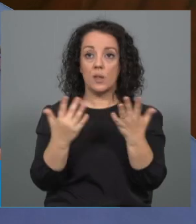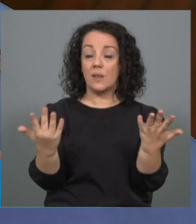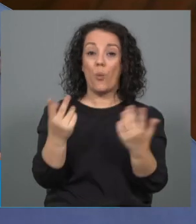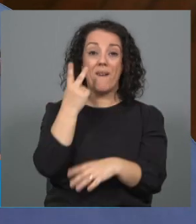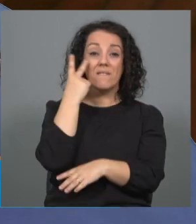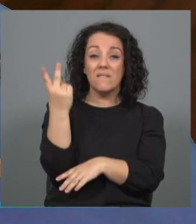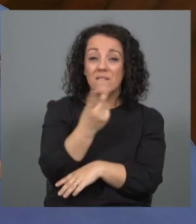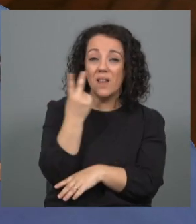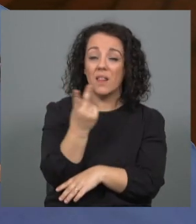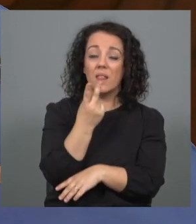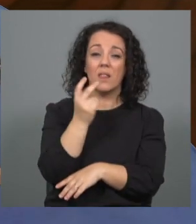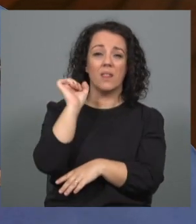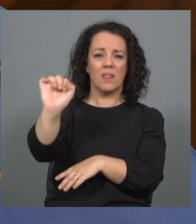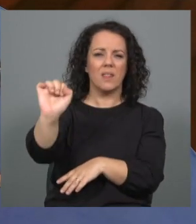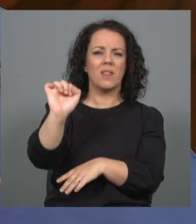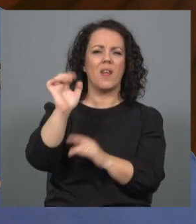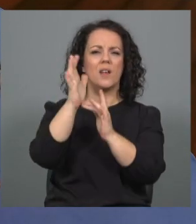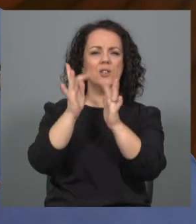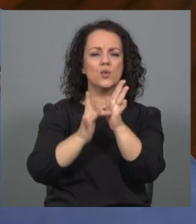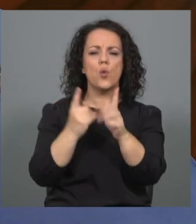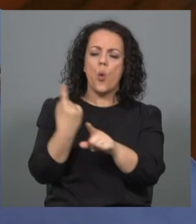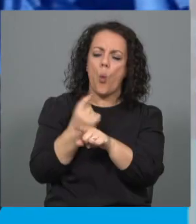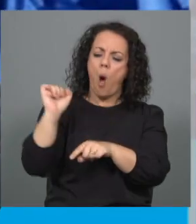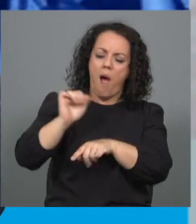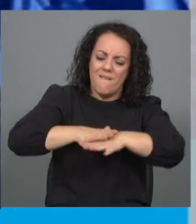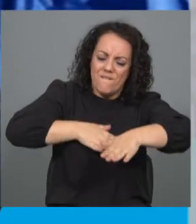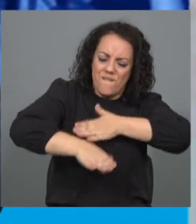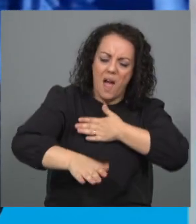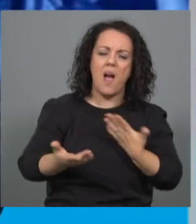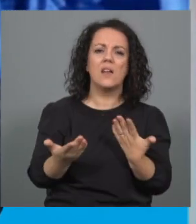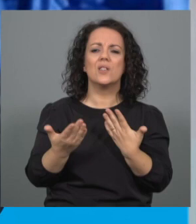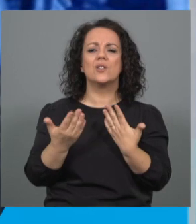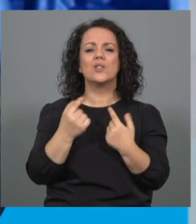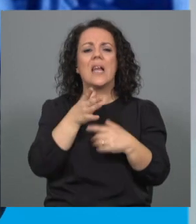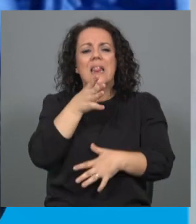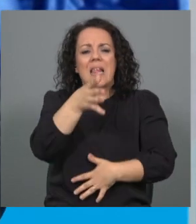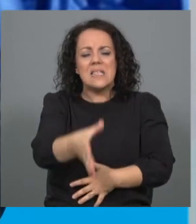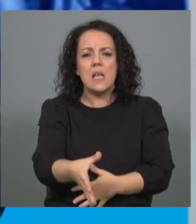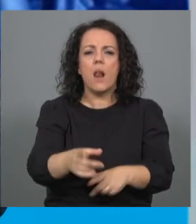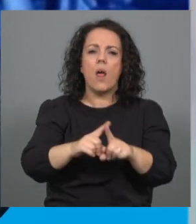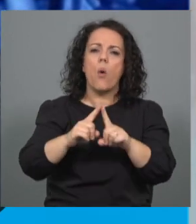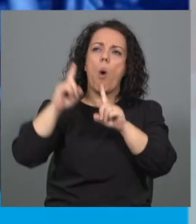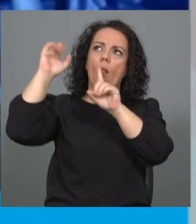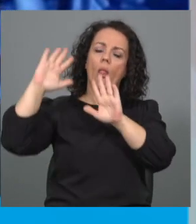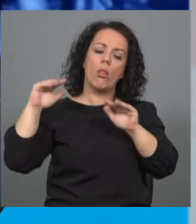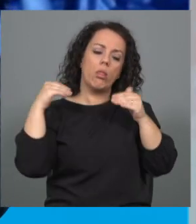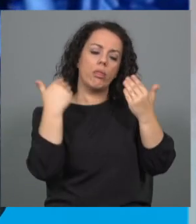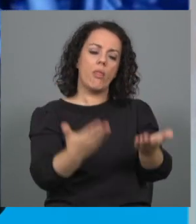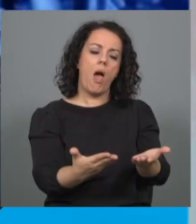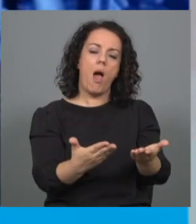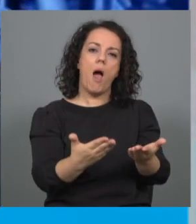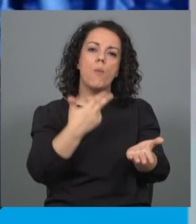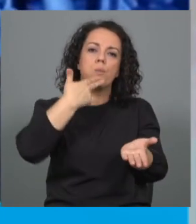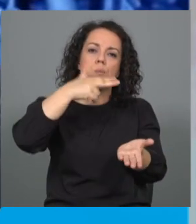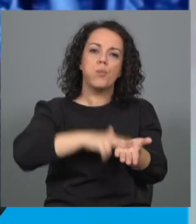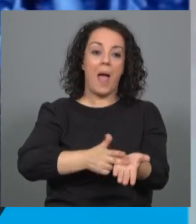Jesus, no seu dizer e no seu fazer, foi um permanente dom. Foi, no fundo, a realização do amor, a